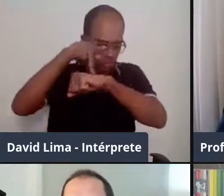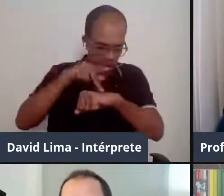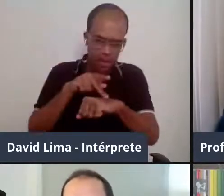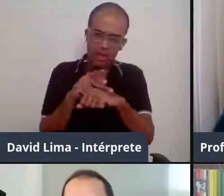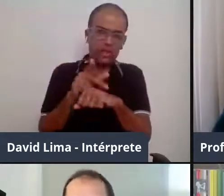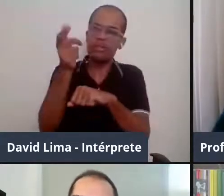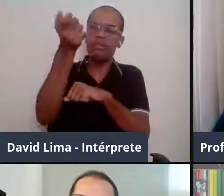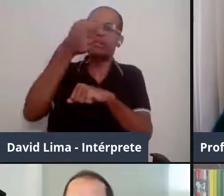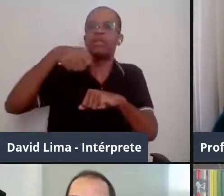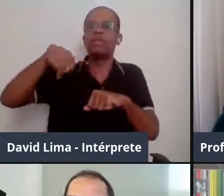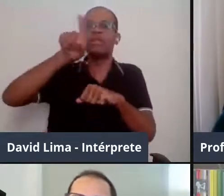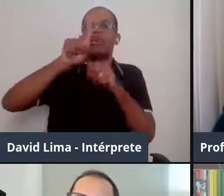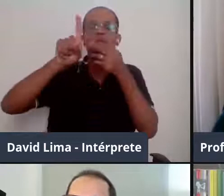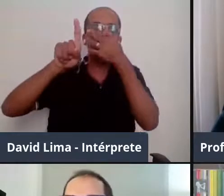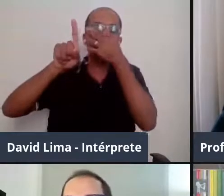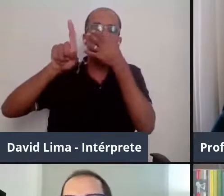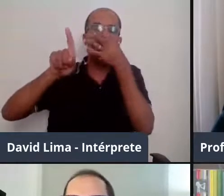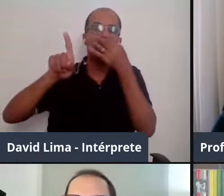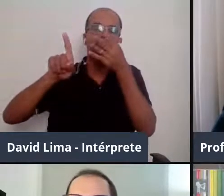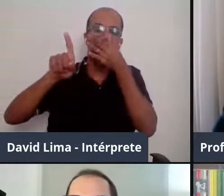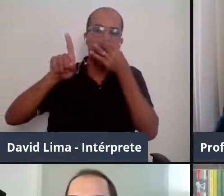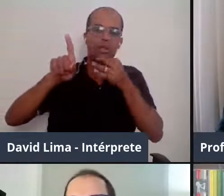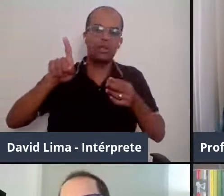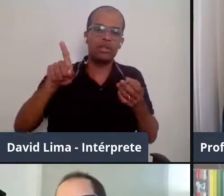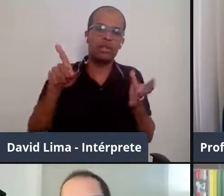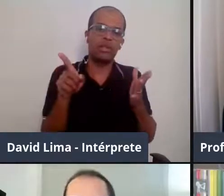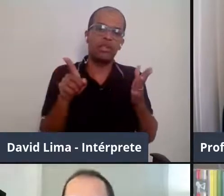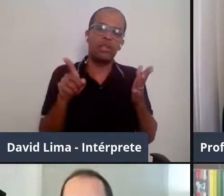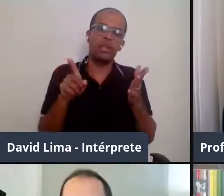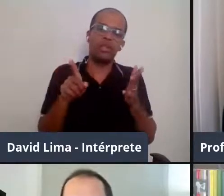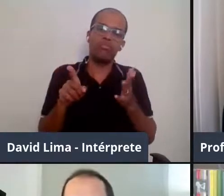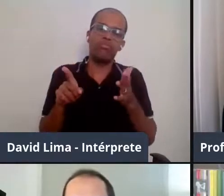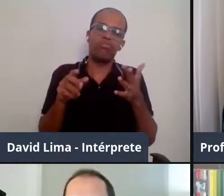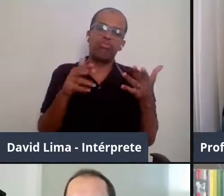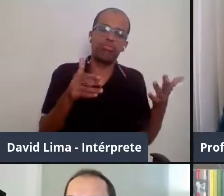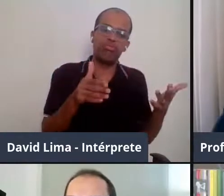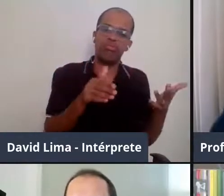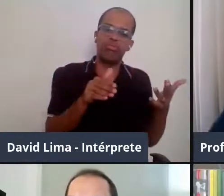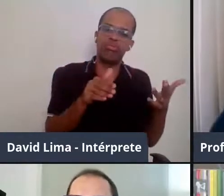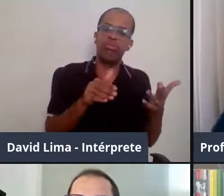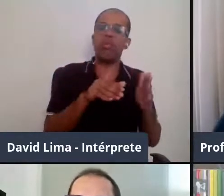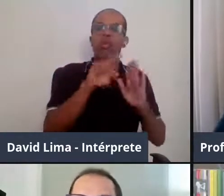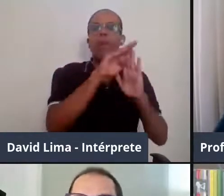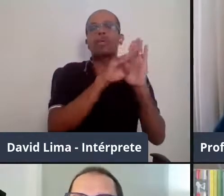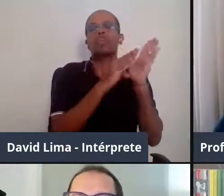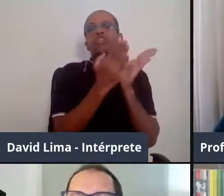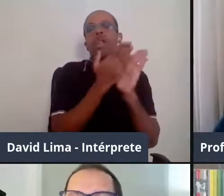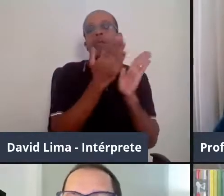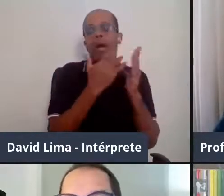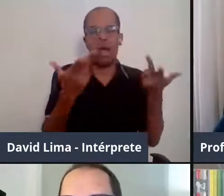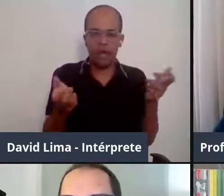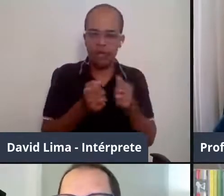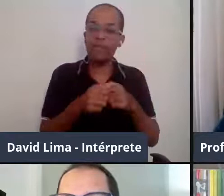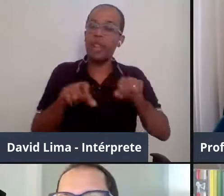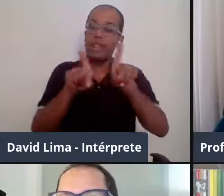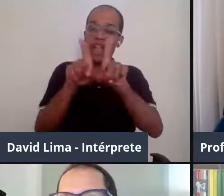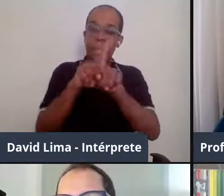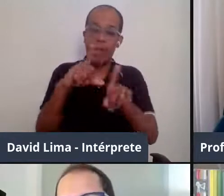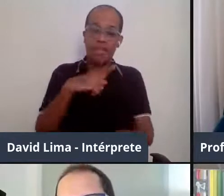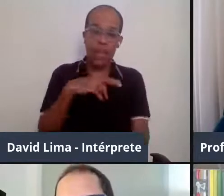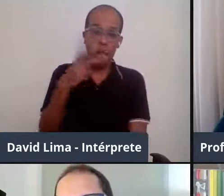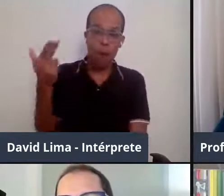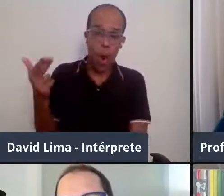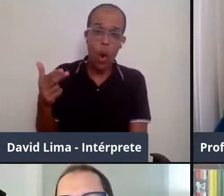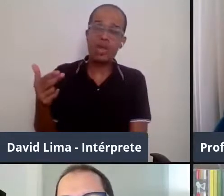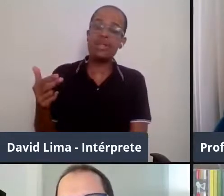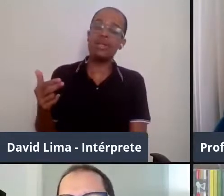precisa mais, que passa da consularização para o apostilamento. Tem também uma questão muito